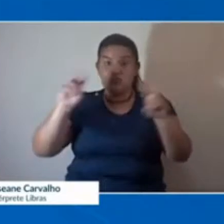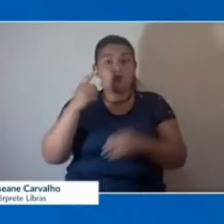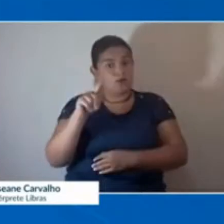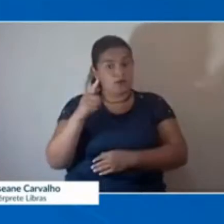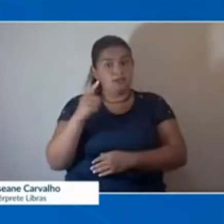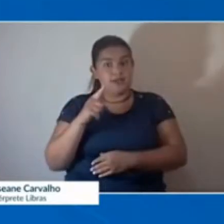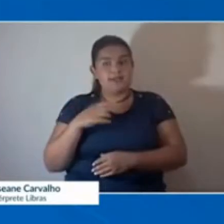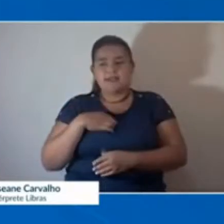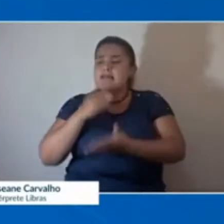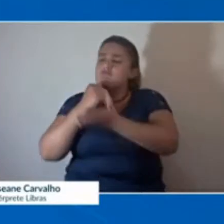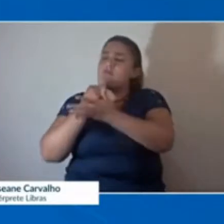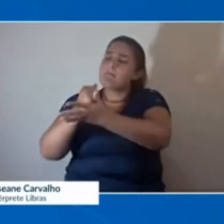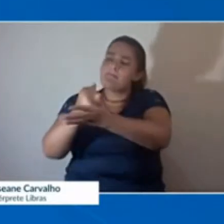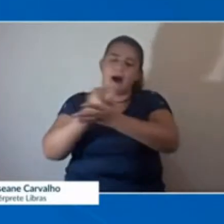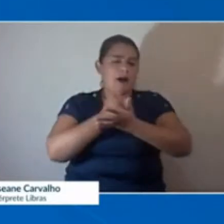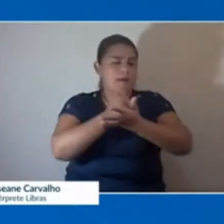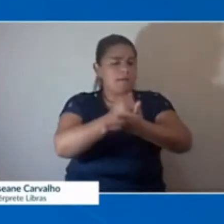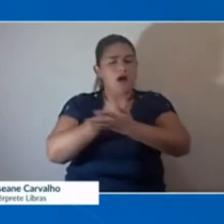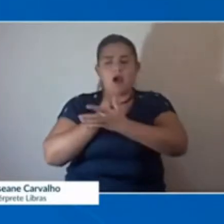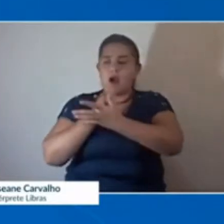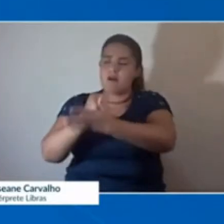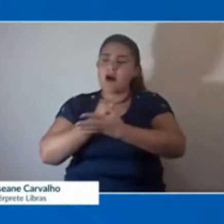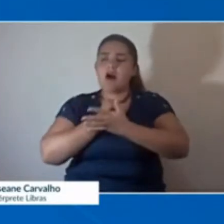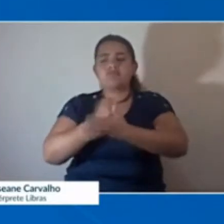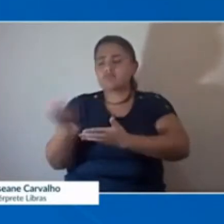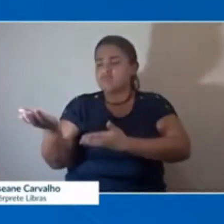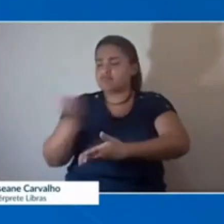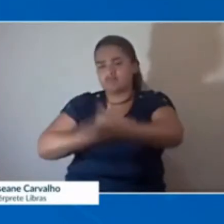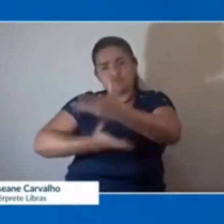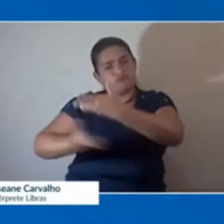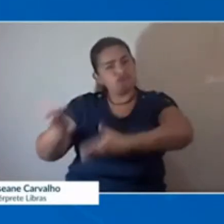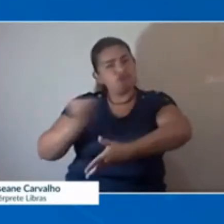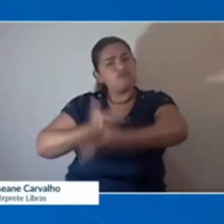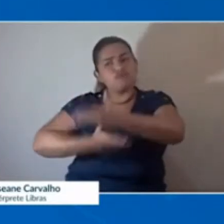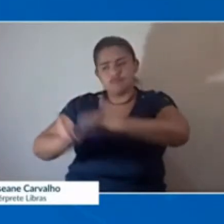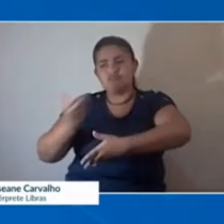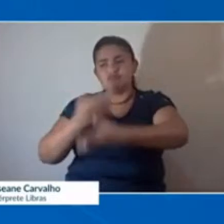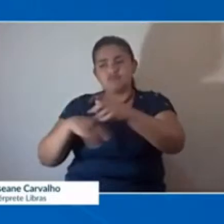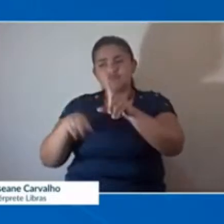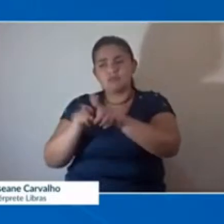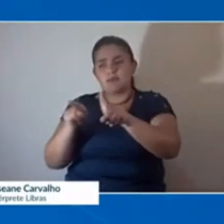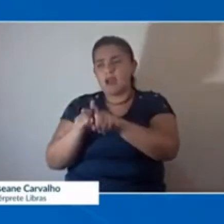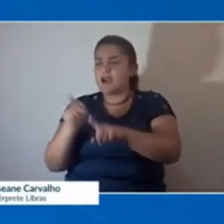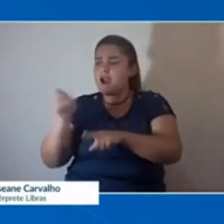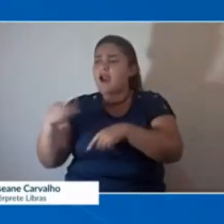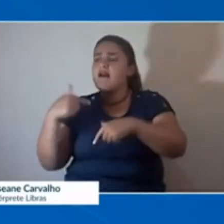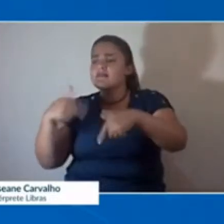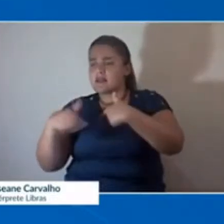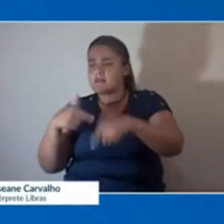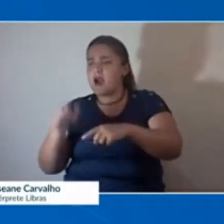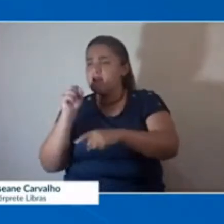apoiam trocando trabalhos, se indicam para trabalhos, né? Isso aqui em Goiás.